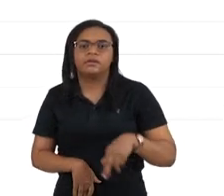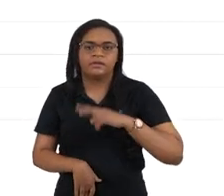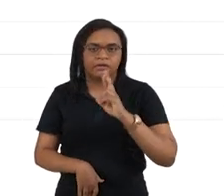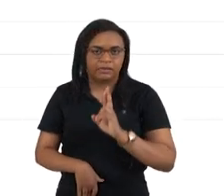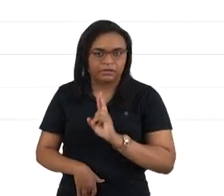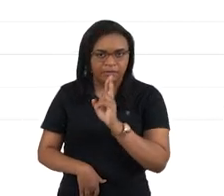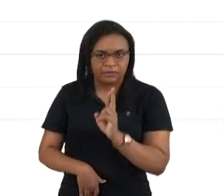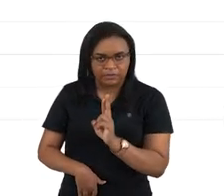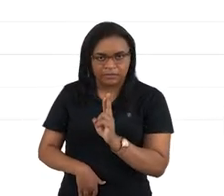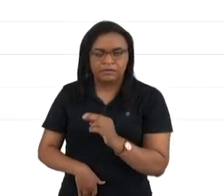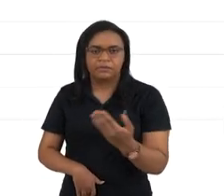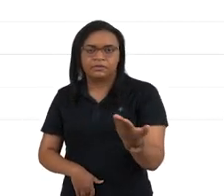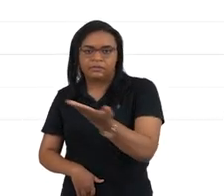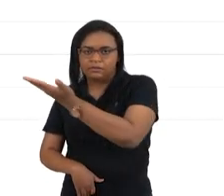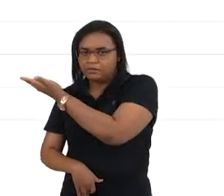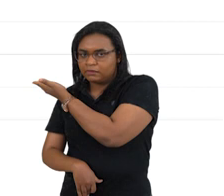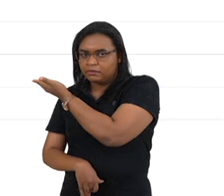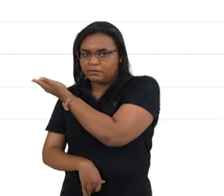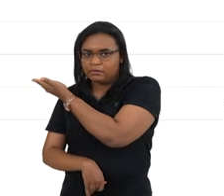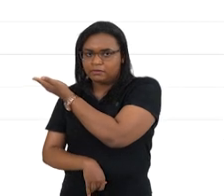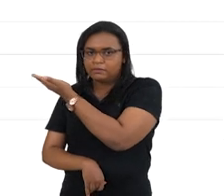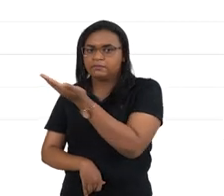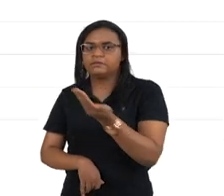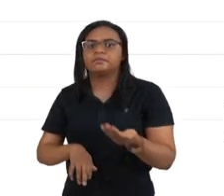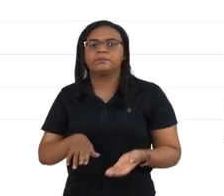as outras. Então, vamos fazer aí, ó.